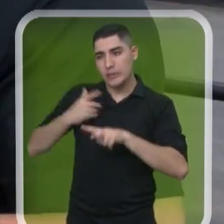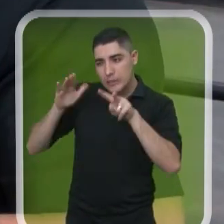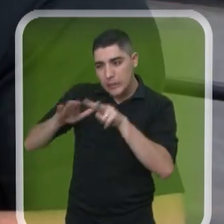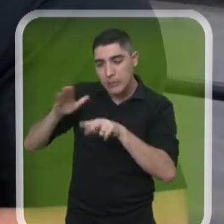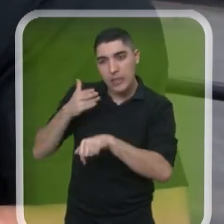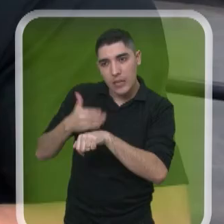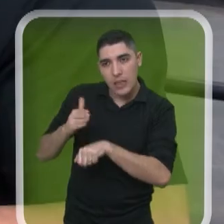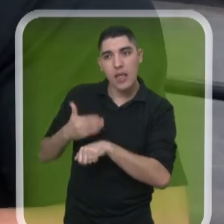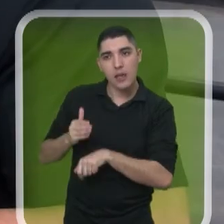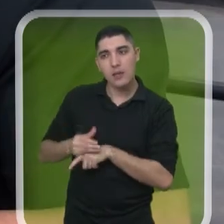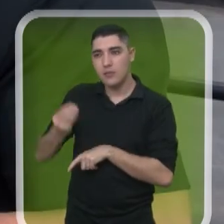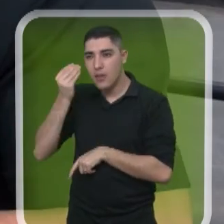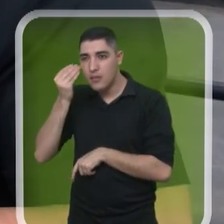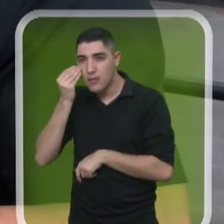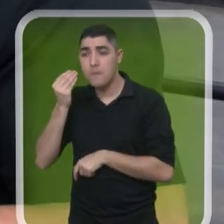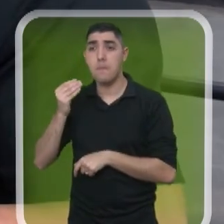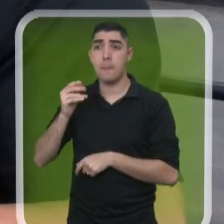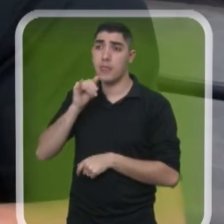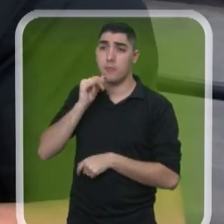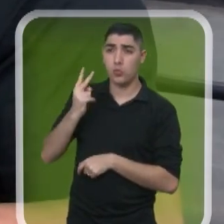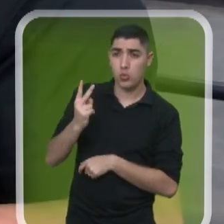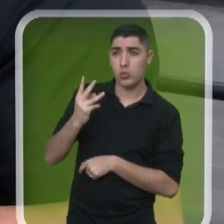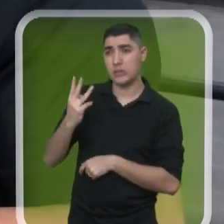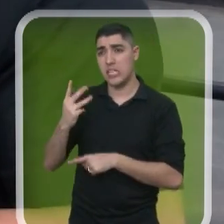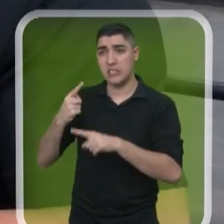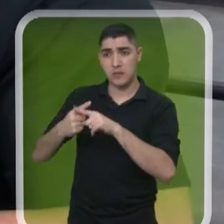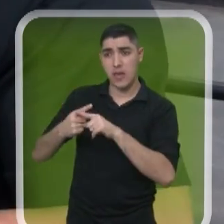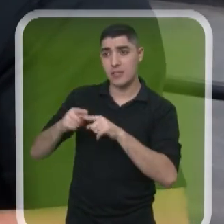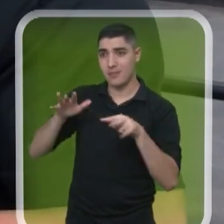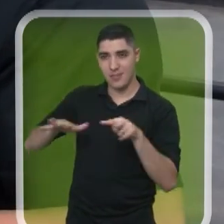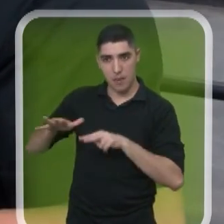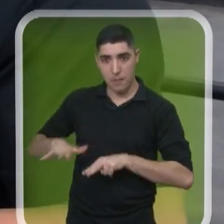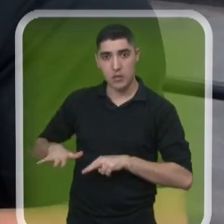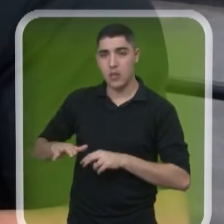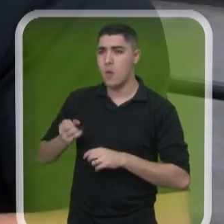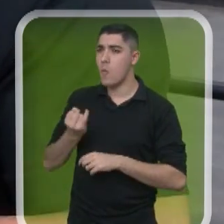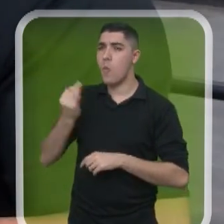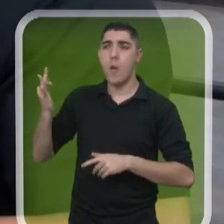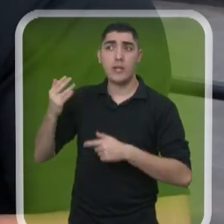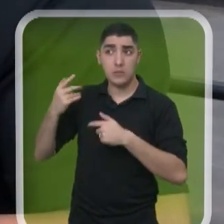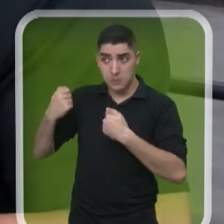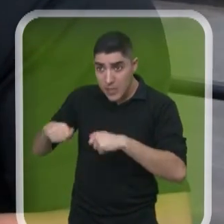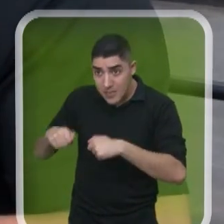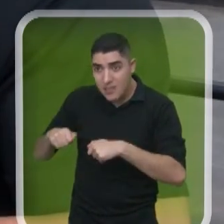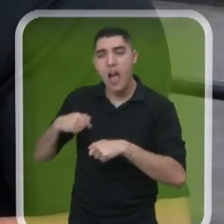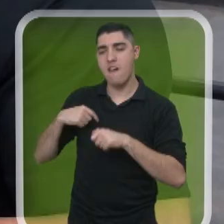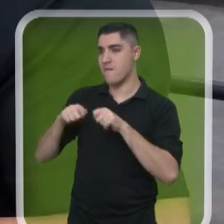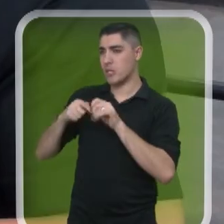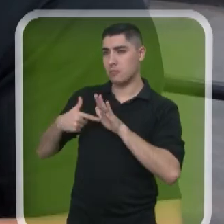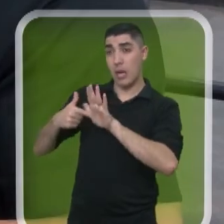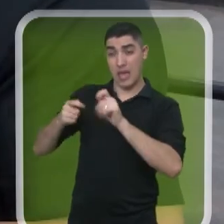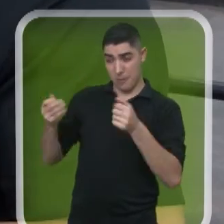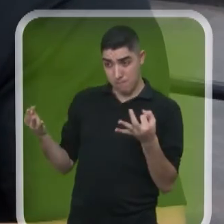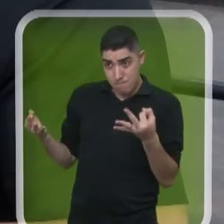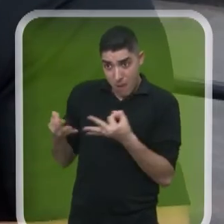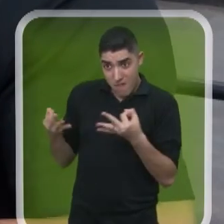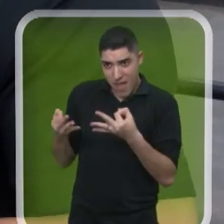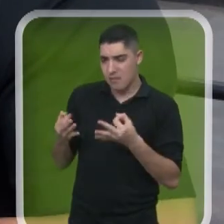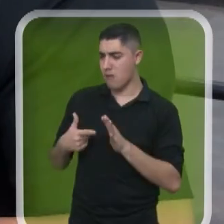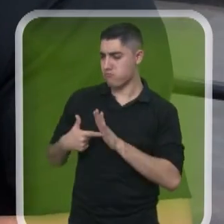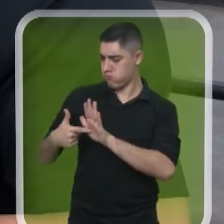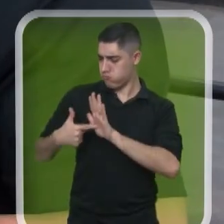gente vai fazer 2, 3 vezes na semana, quantas vezes forem necessárias, até todas as poses estarem perfeitas e ele ter condição